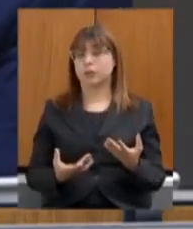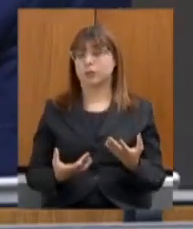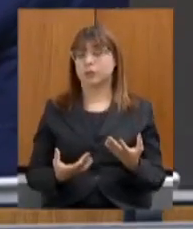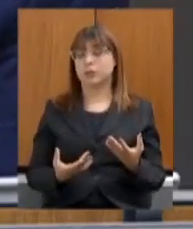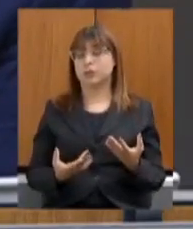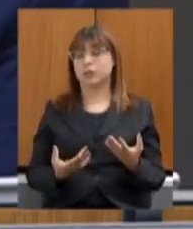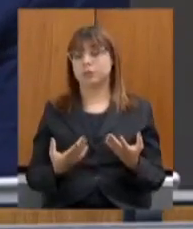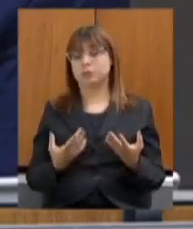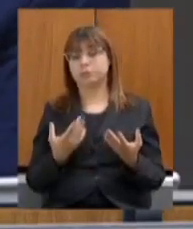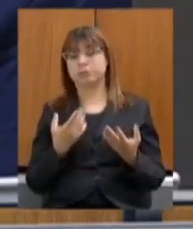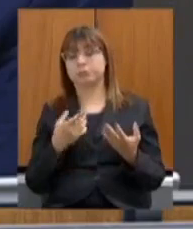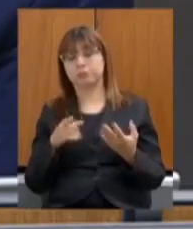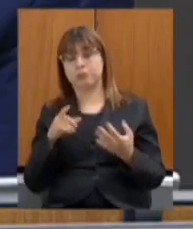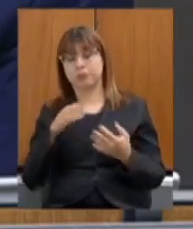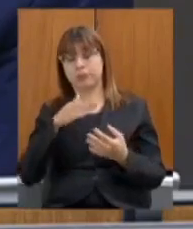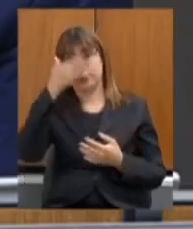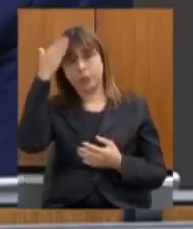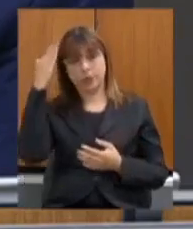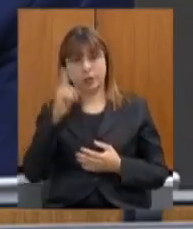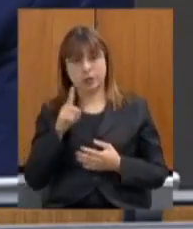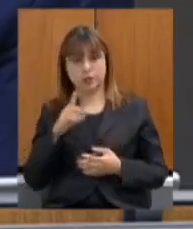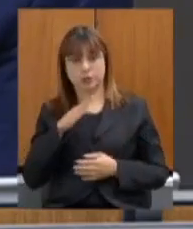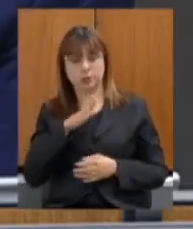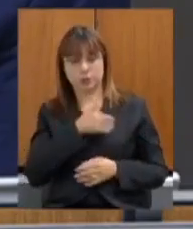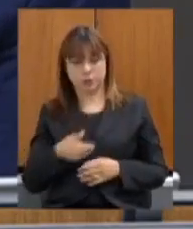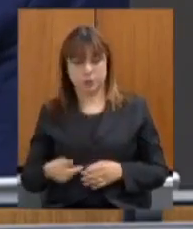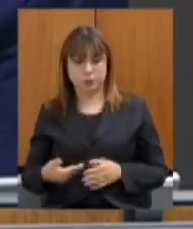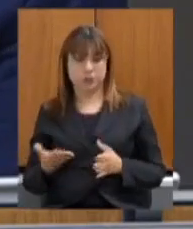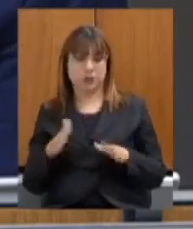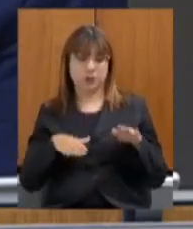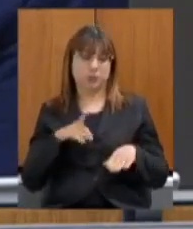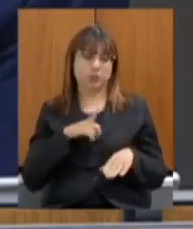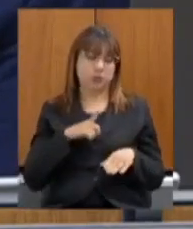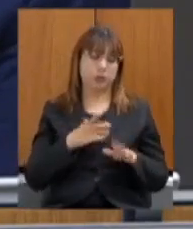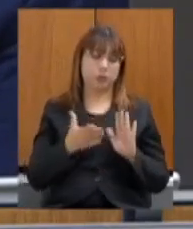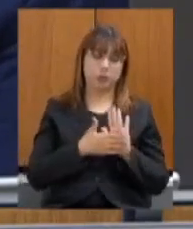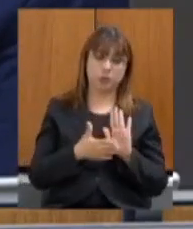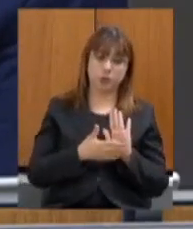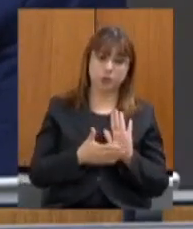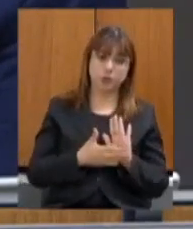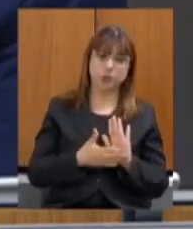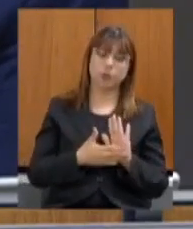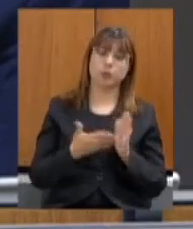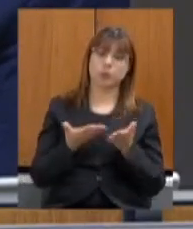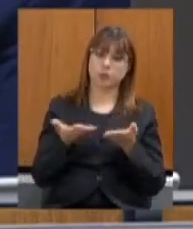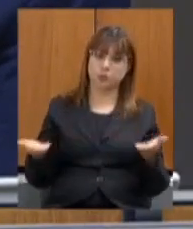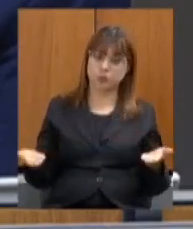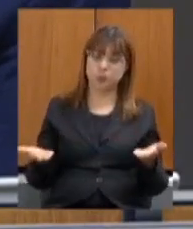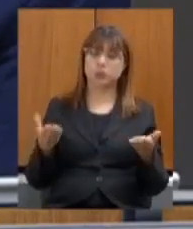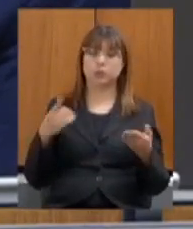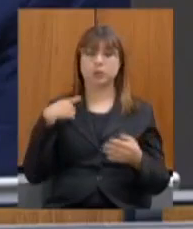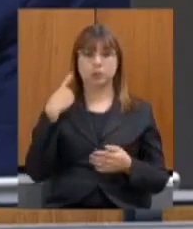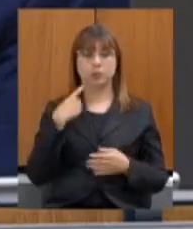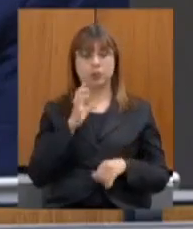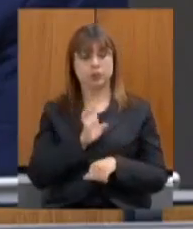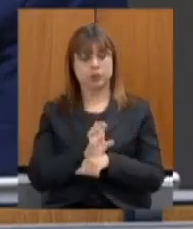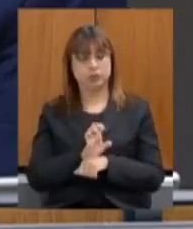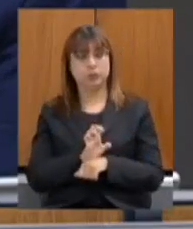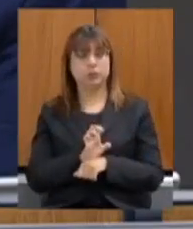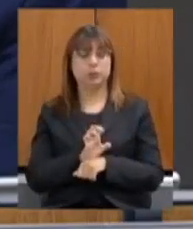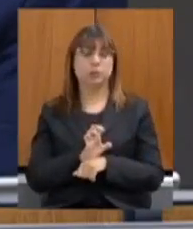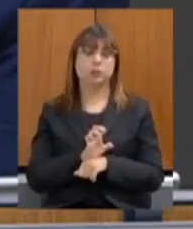independente da proposta que o governador Romeu Zema esteja fazendo para o Poder Legislativo, para aqui os nossos deputados estaduais,